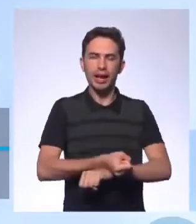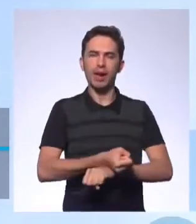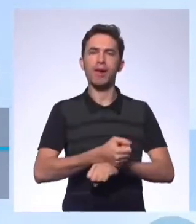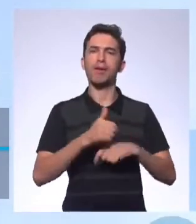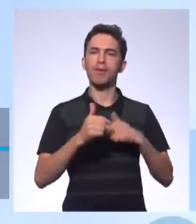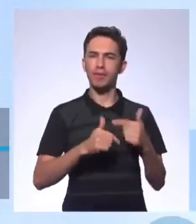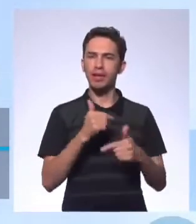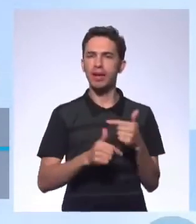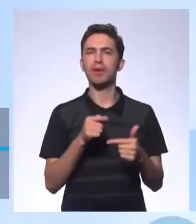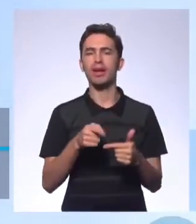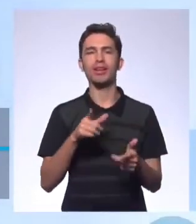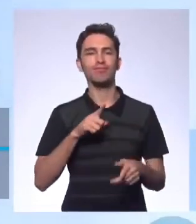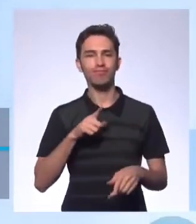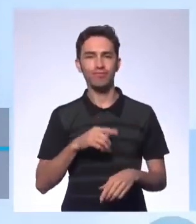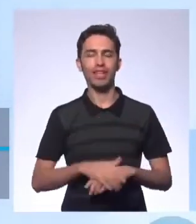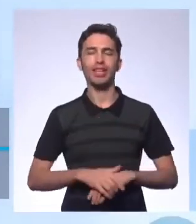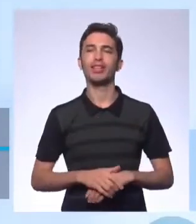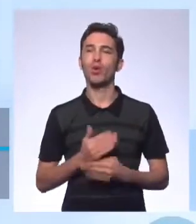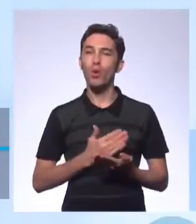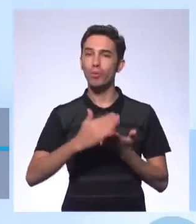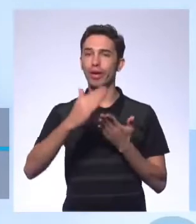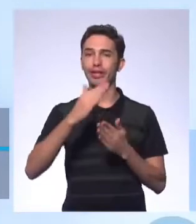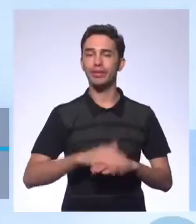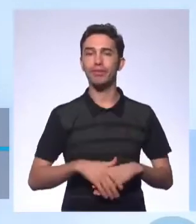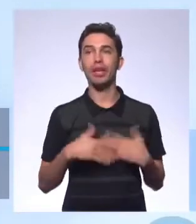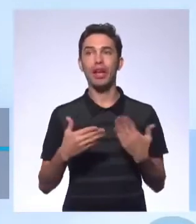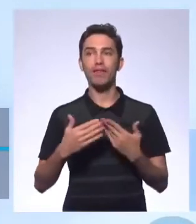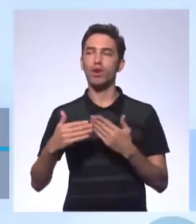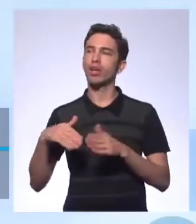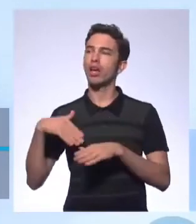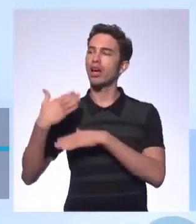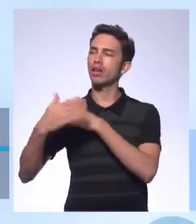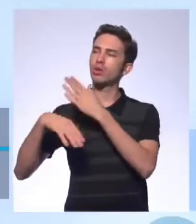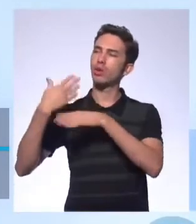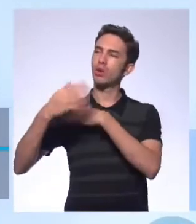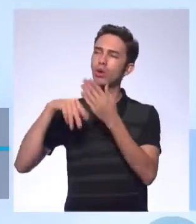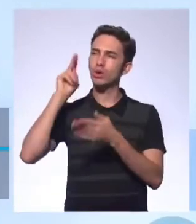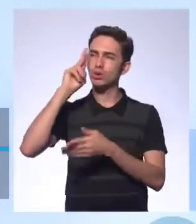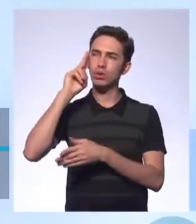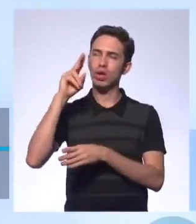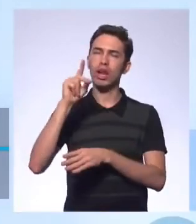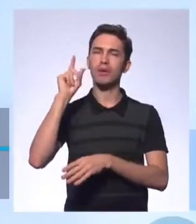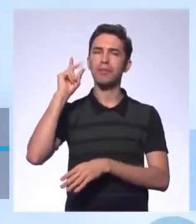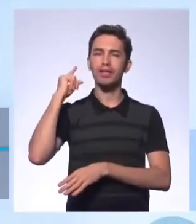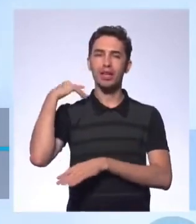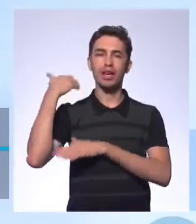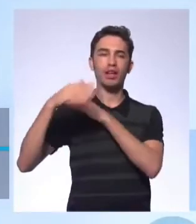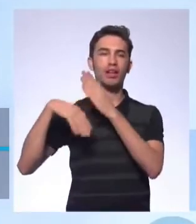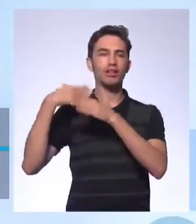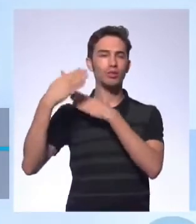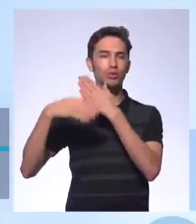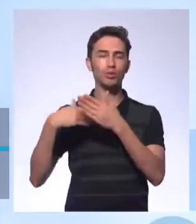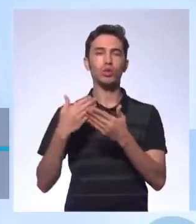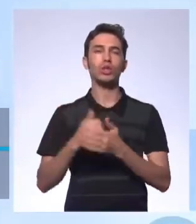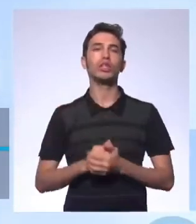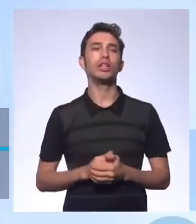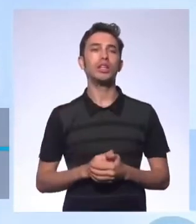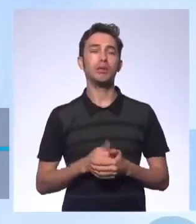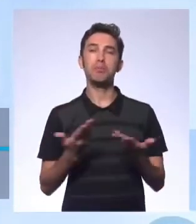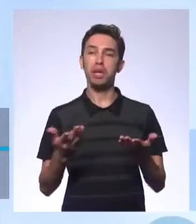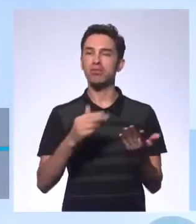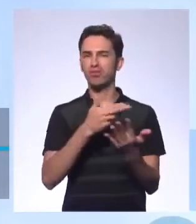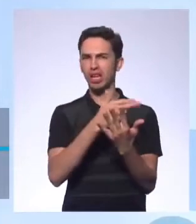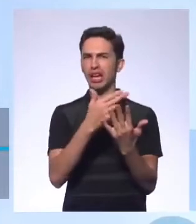de semelhantes. E isso se deu aí durante toda a história antiga, mesmo com